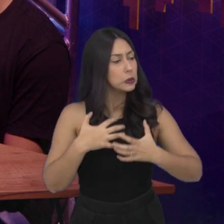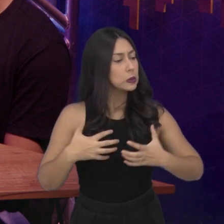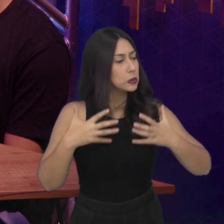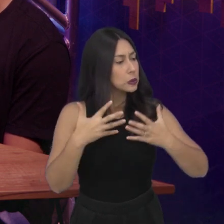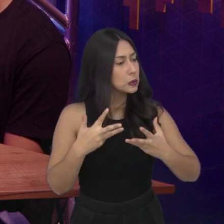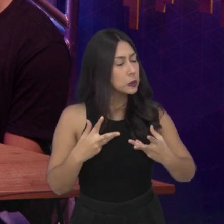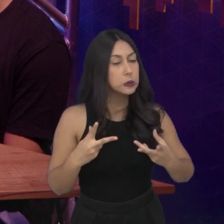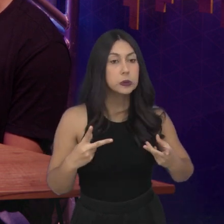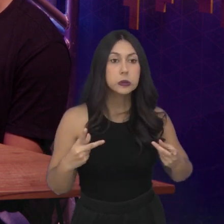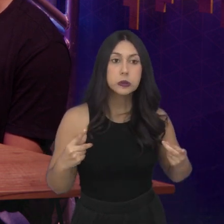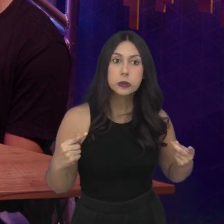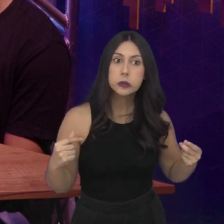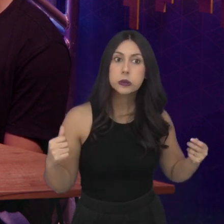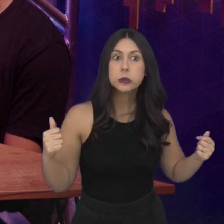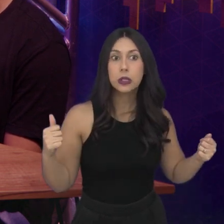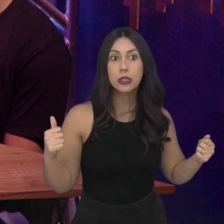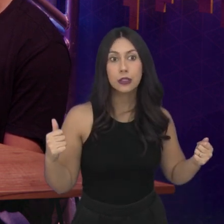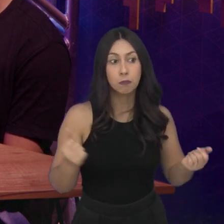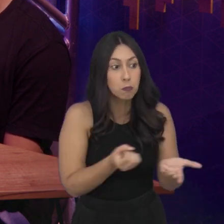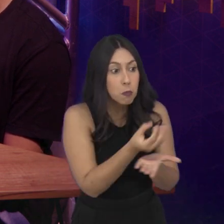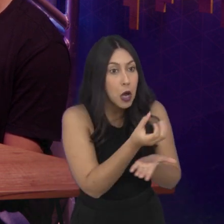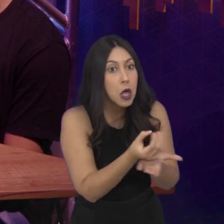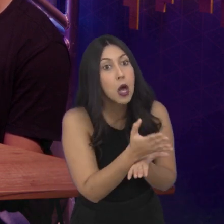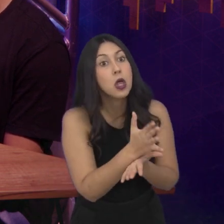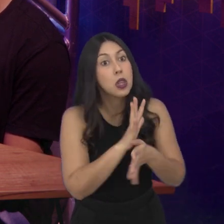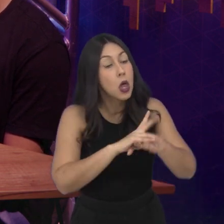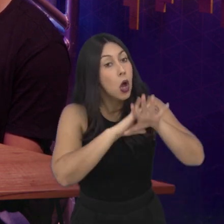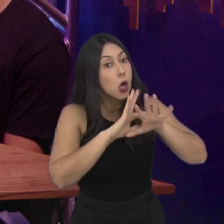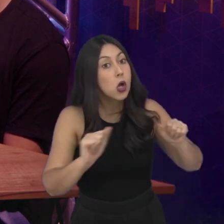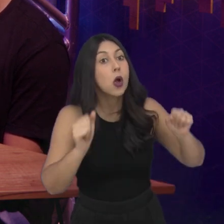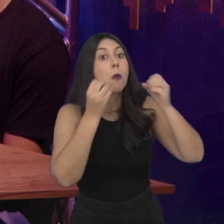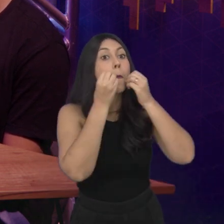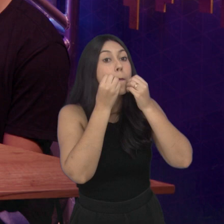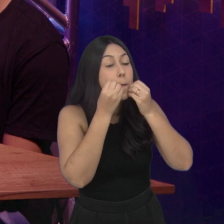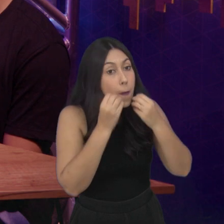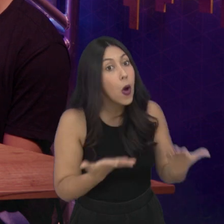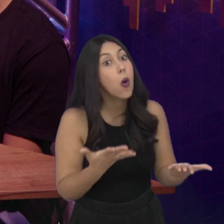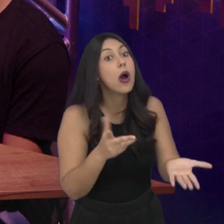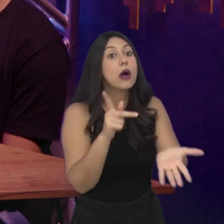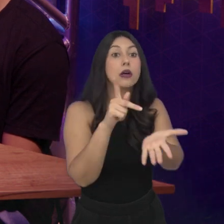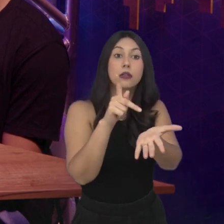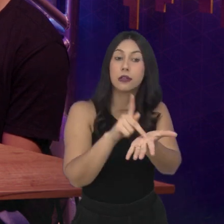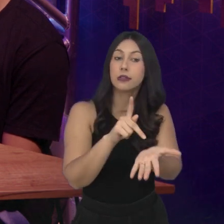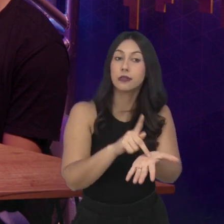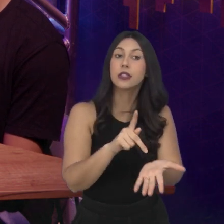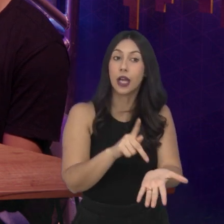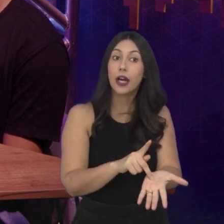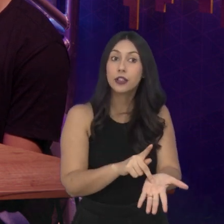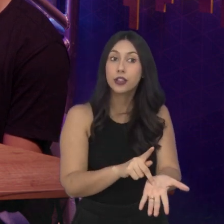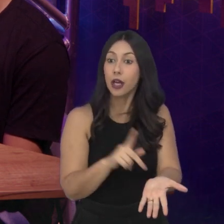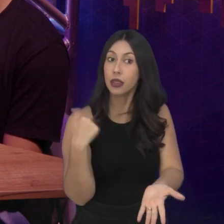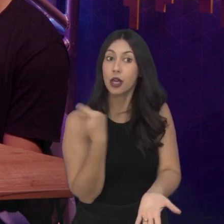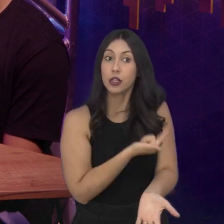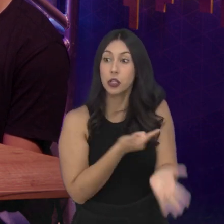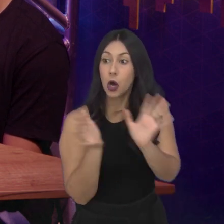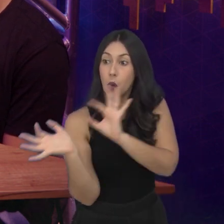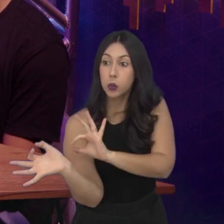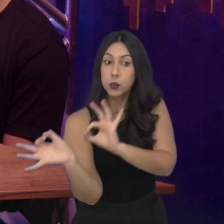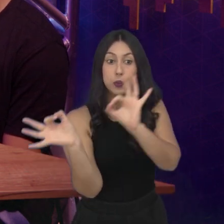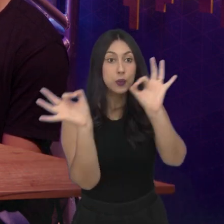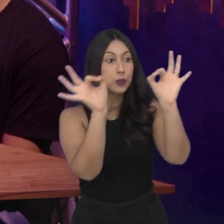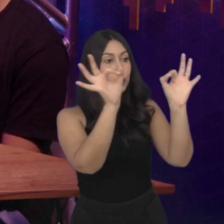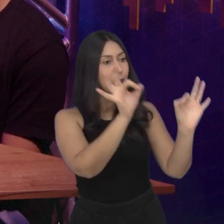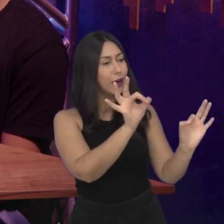longo disso. E uma boa ficção de cura, né, no final, depois de enfrentar essa jornada aí junto com o personagem,